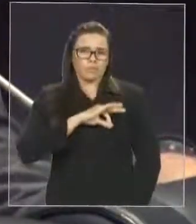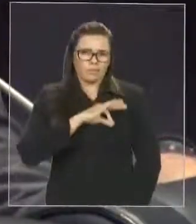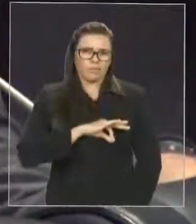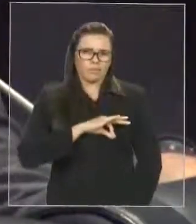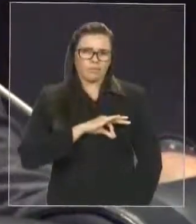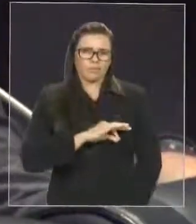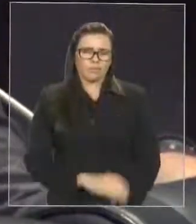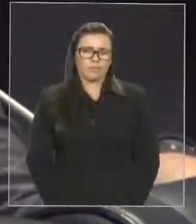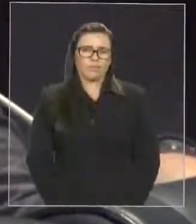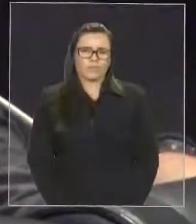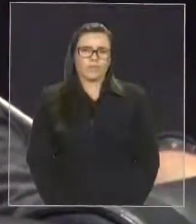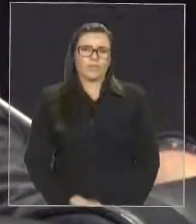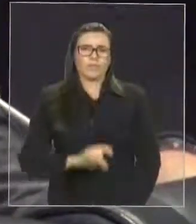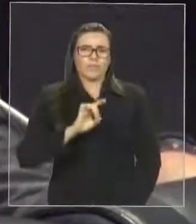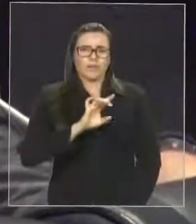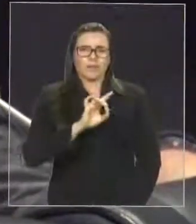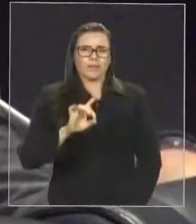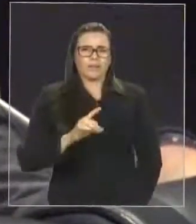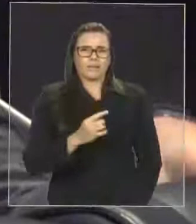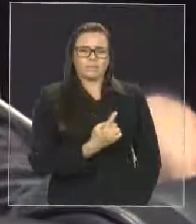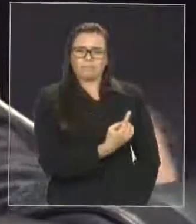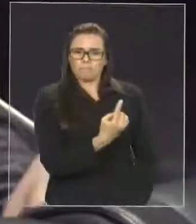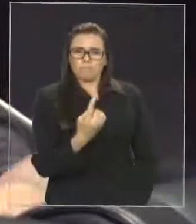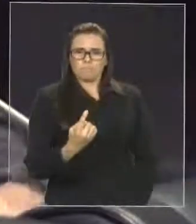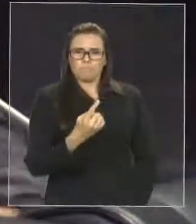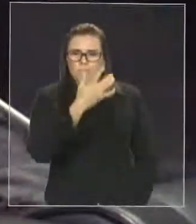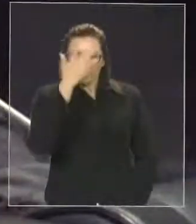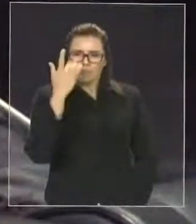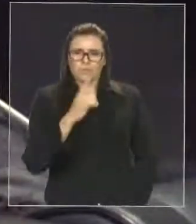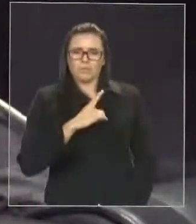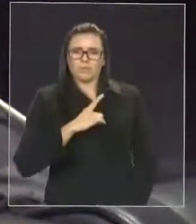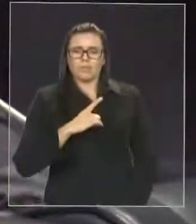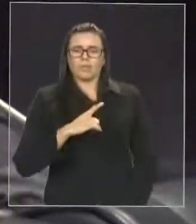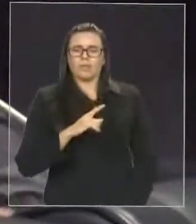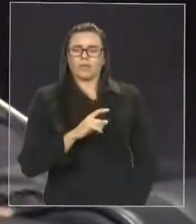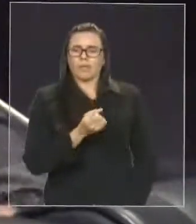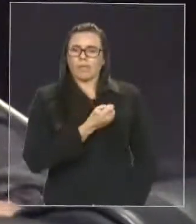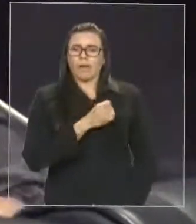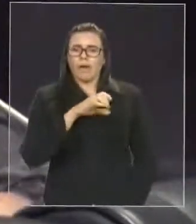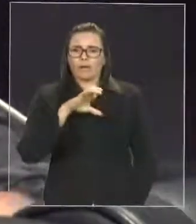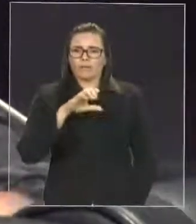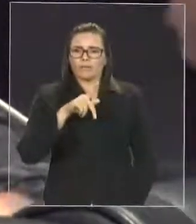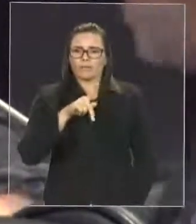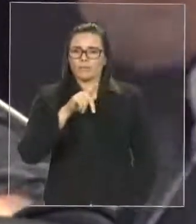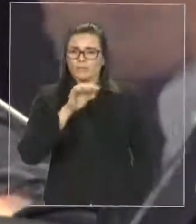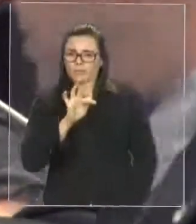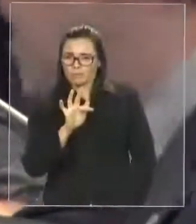ou não recurso, seria esse limite de gastos por candidato. De qualquer forma,